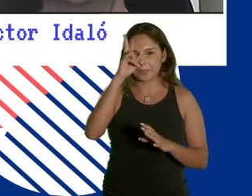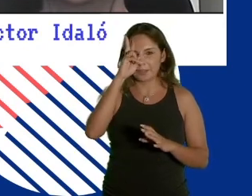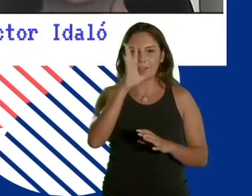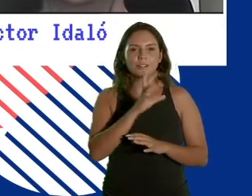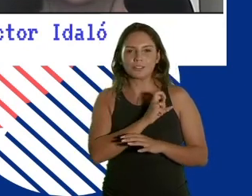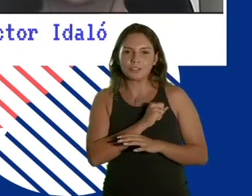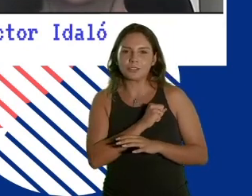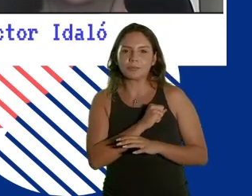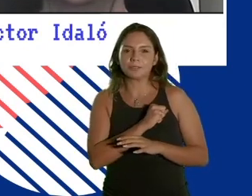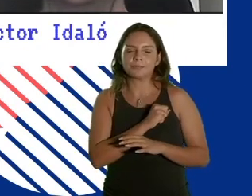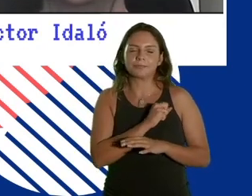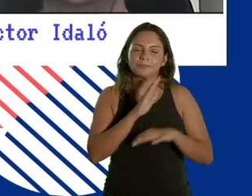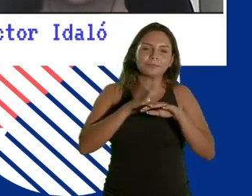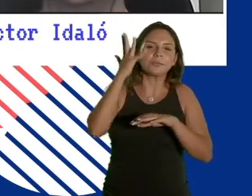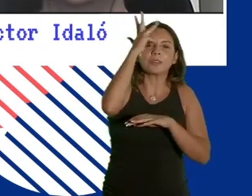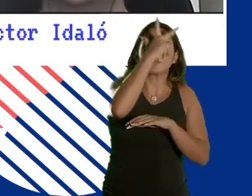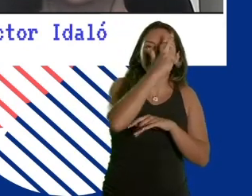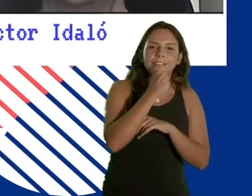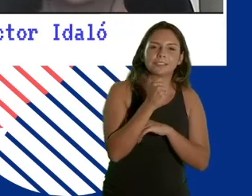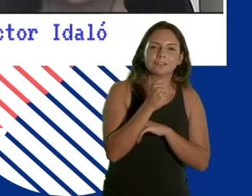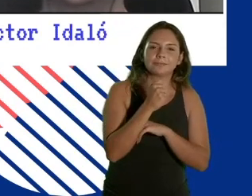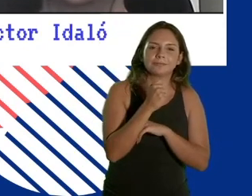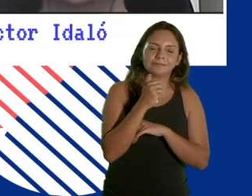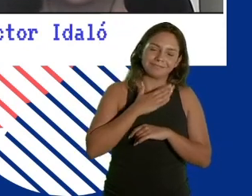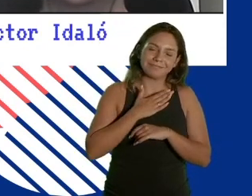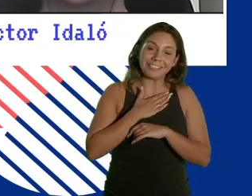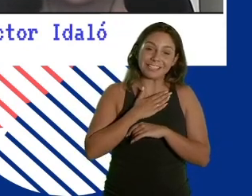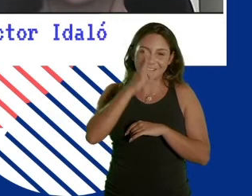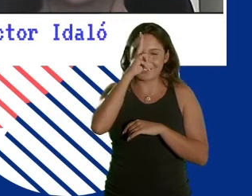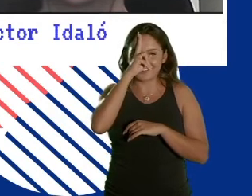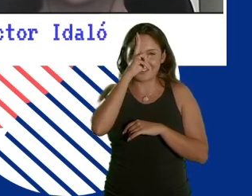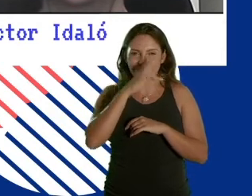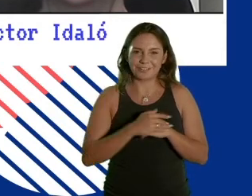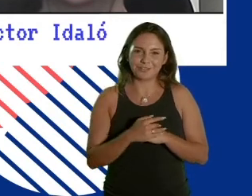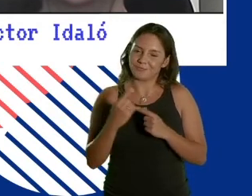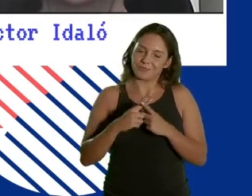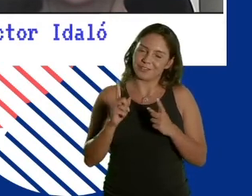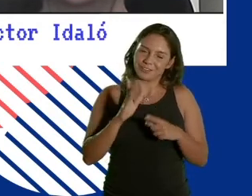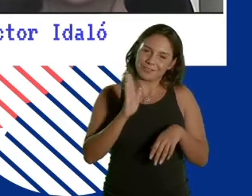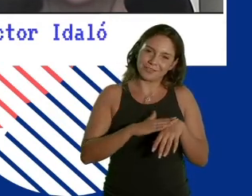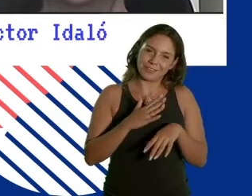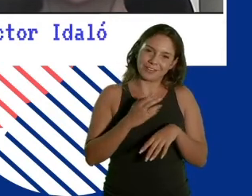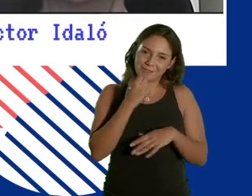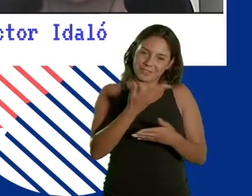de amor mais linda. Era minha, por que não? A mais